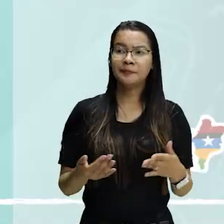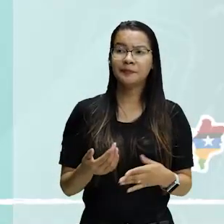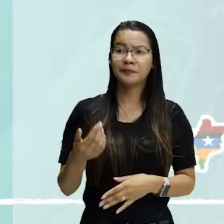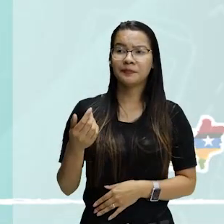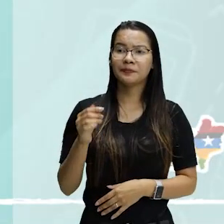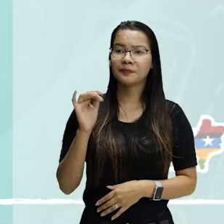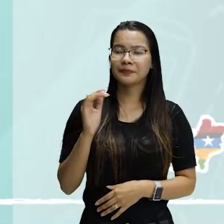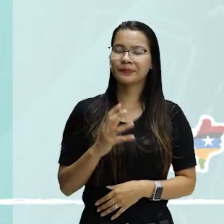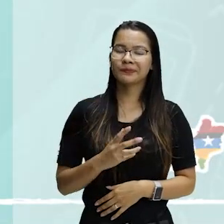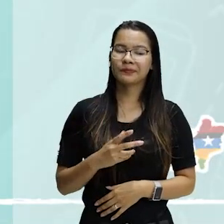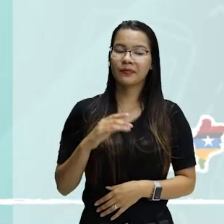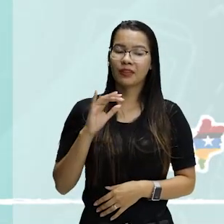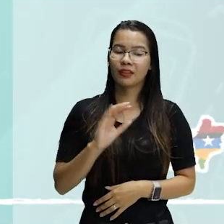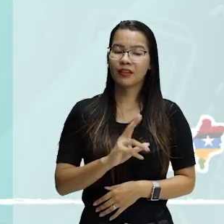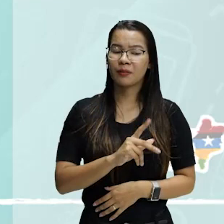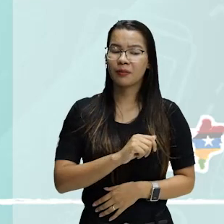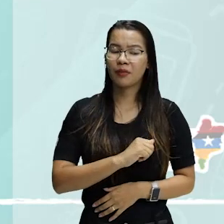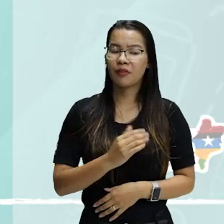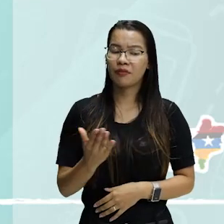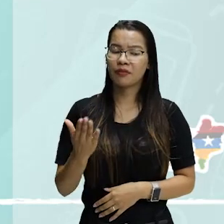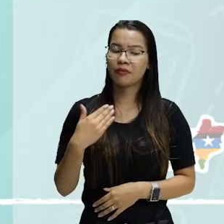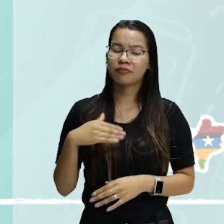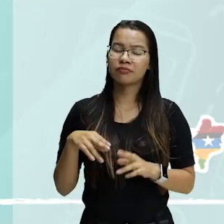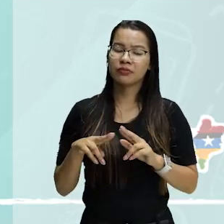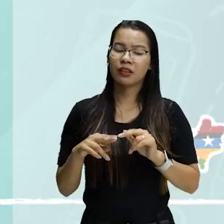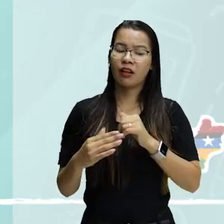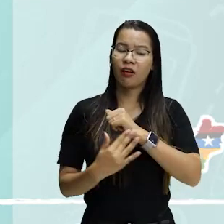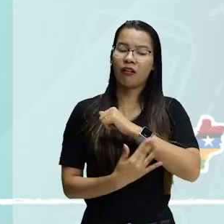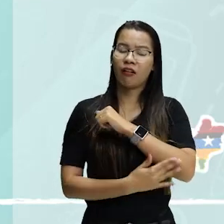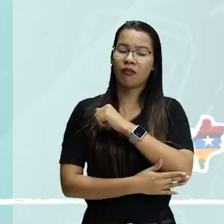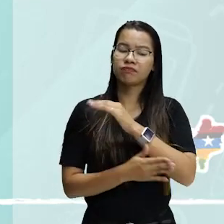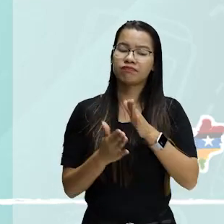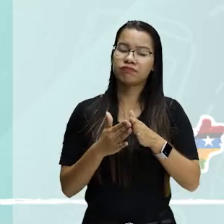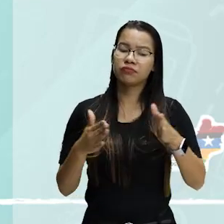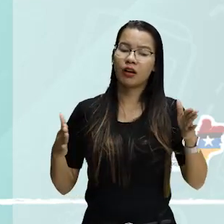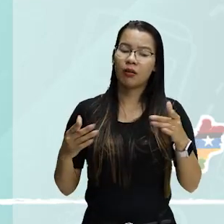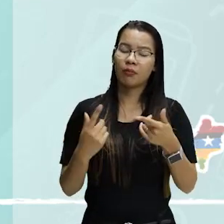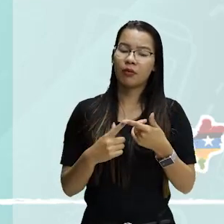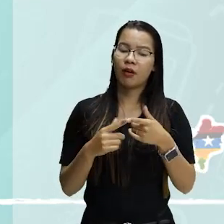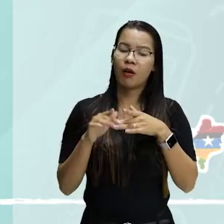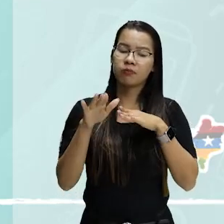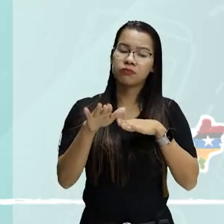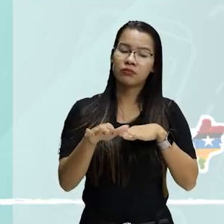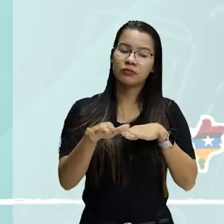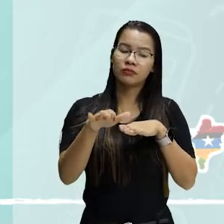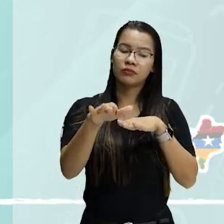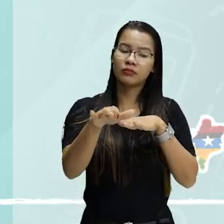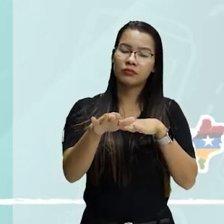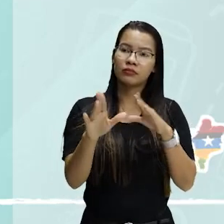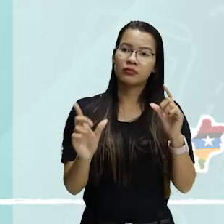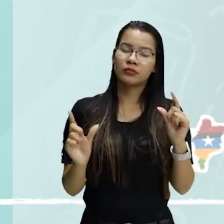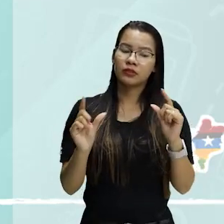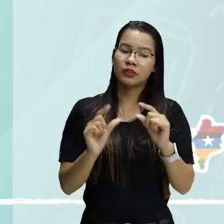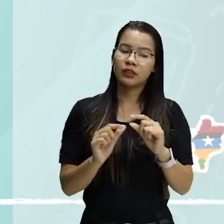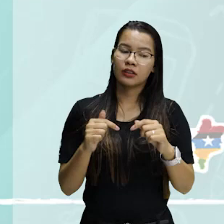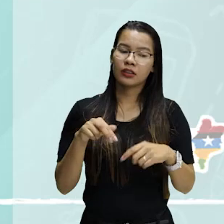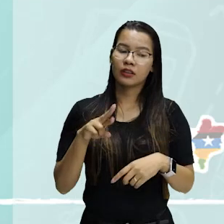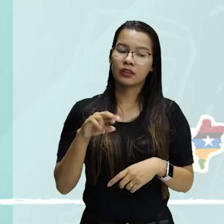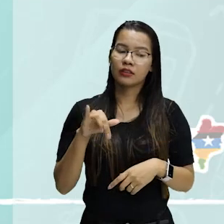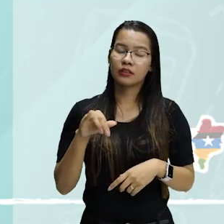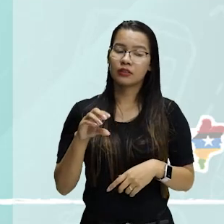Querido, venha pela via expressa, pois o trânsito diminuiu. Querido aí em amarelo, a gente chama